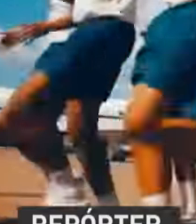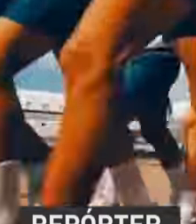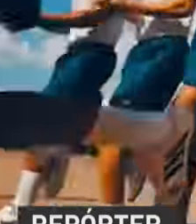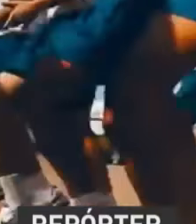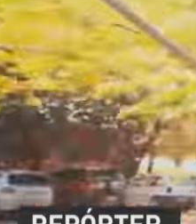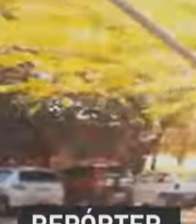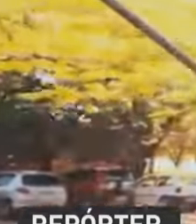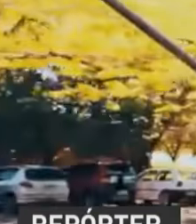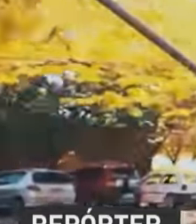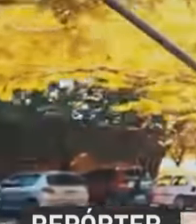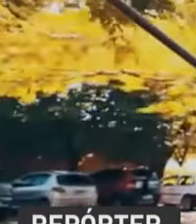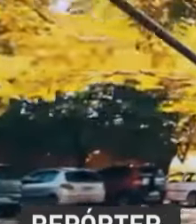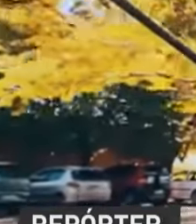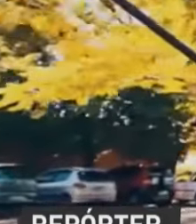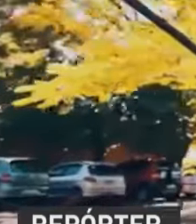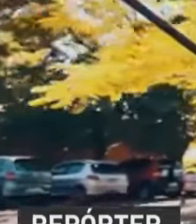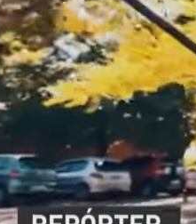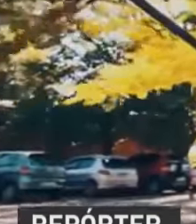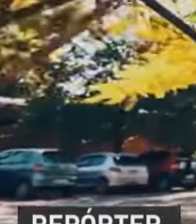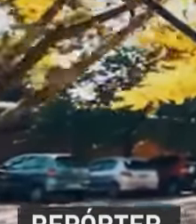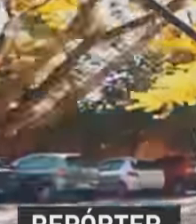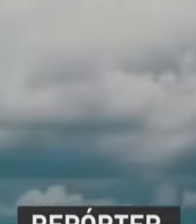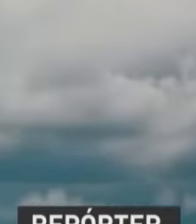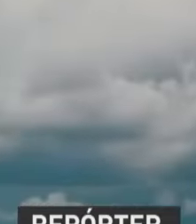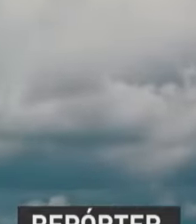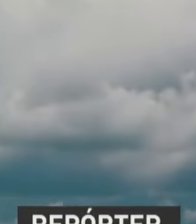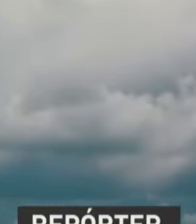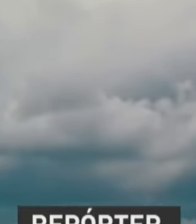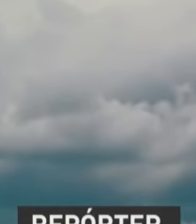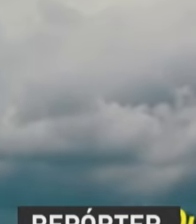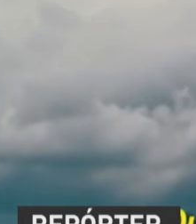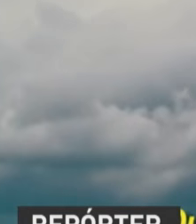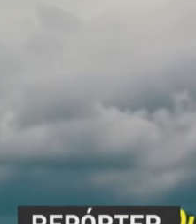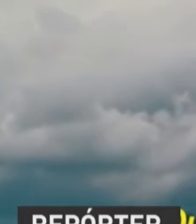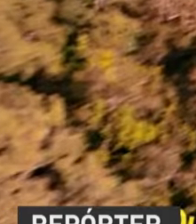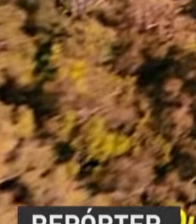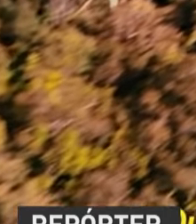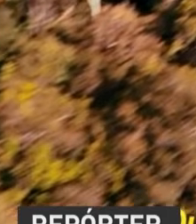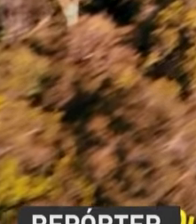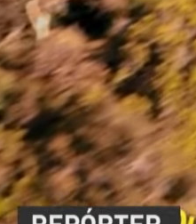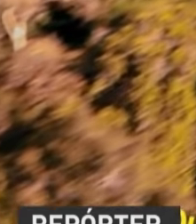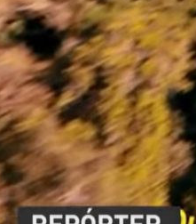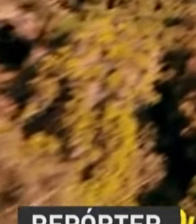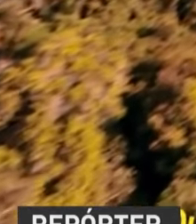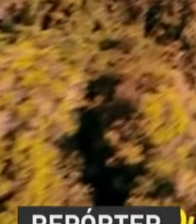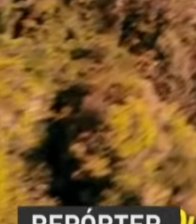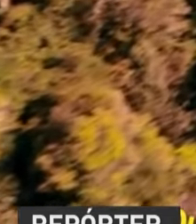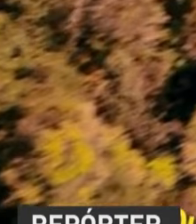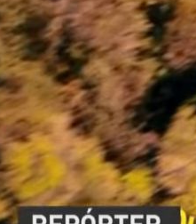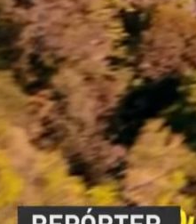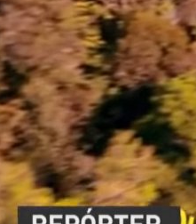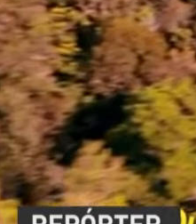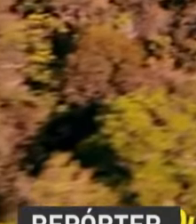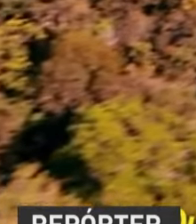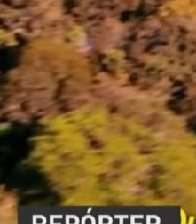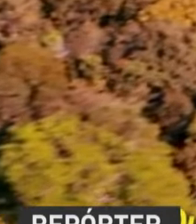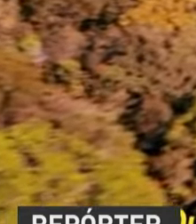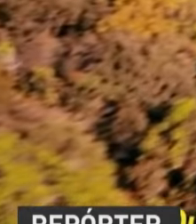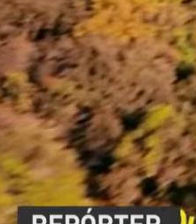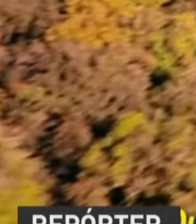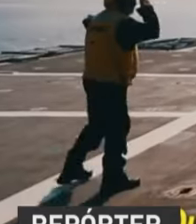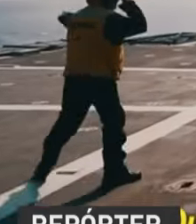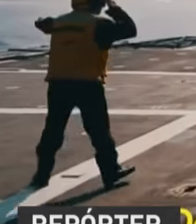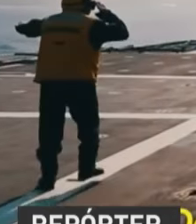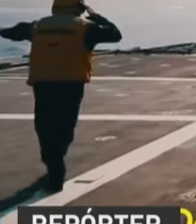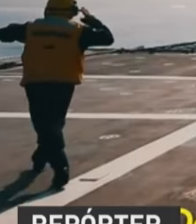o hino nacional do brasil traz em seus versos todas as lutas passadas pela nação e traços da identidade